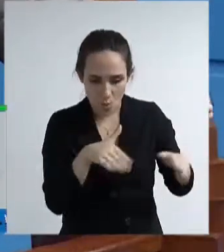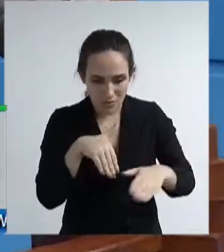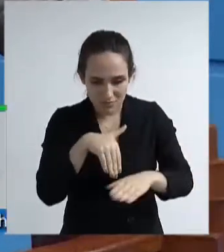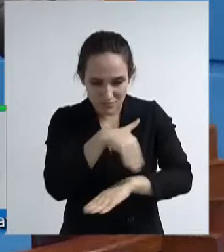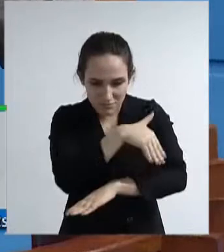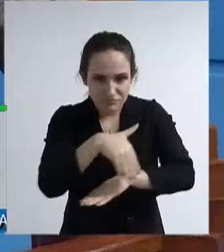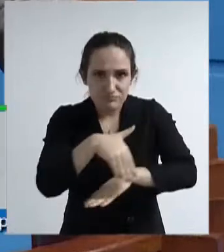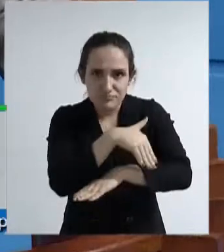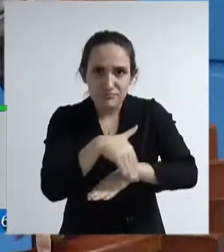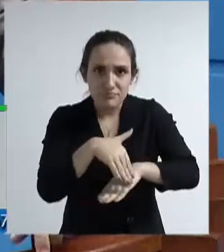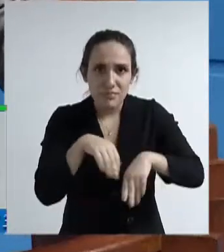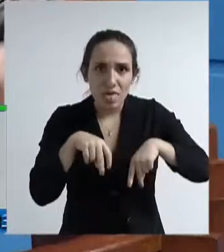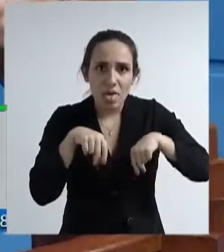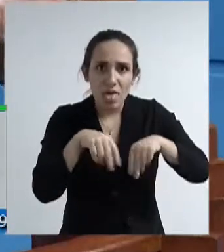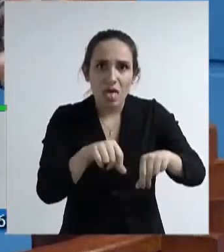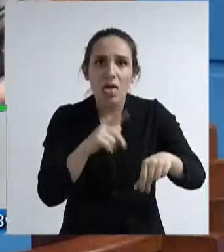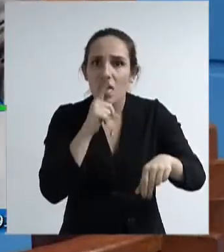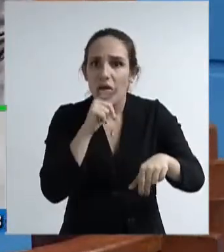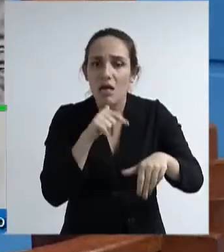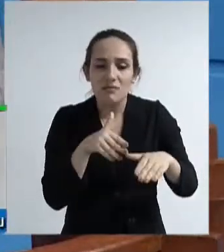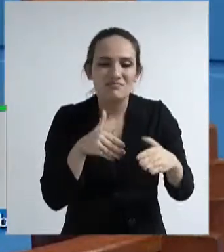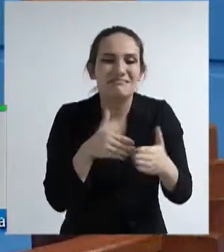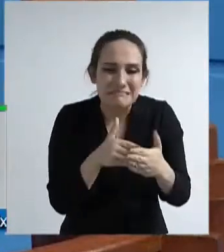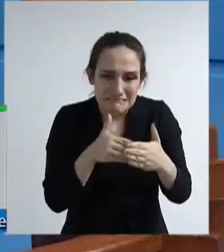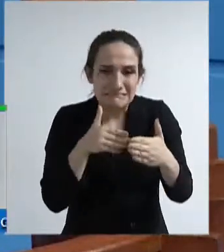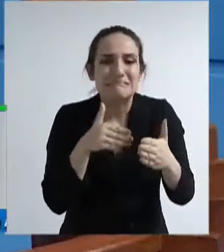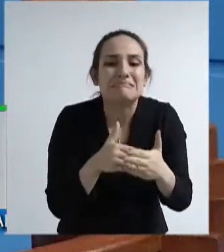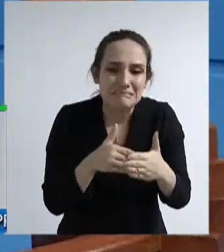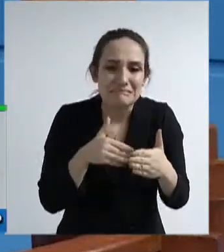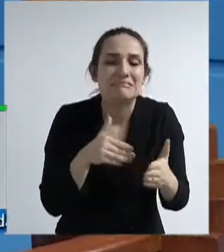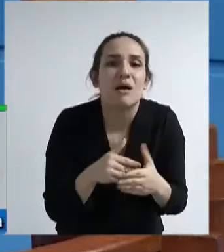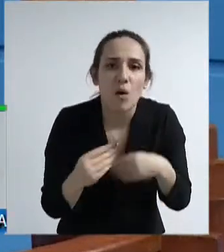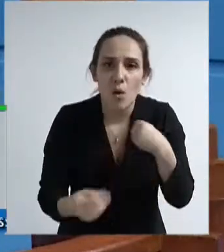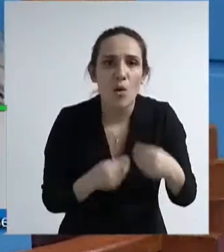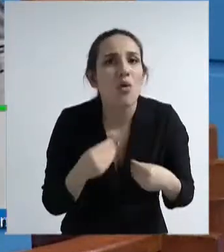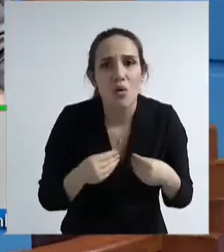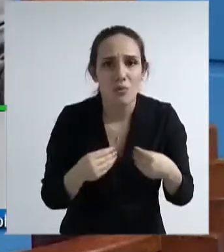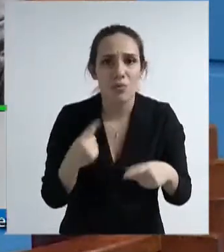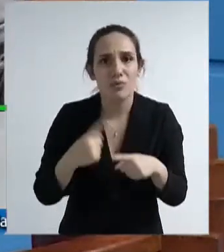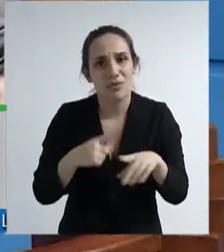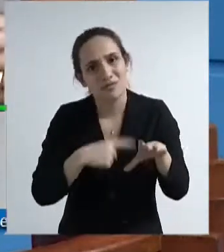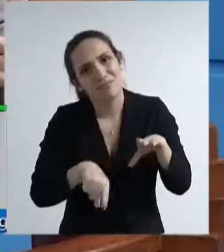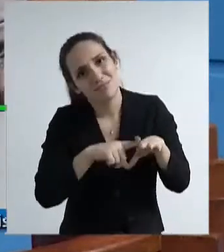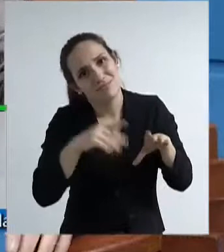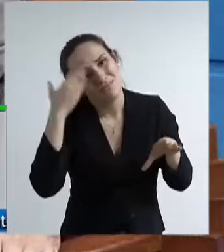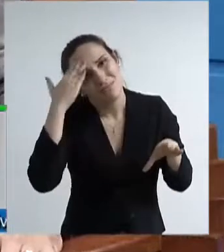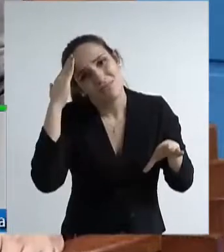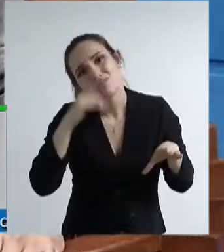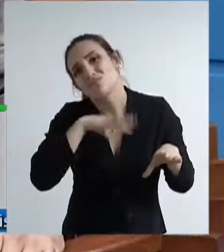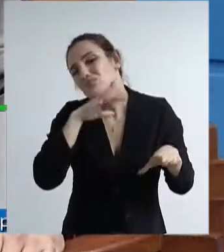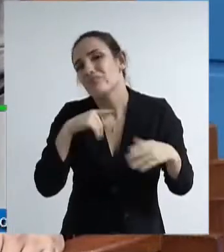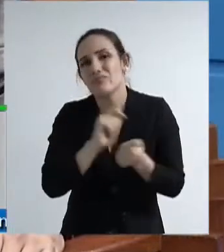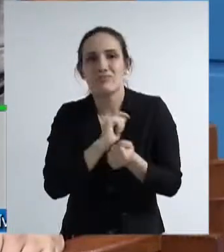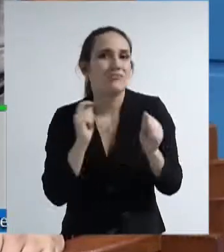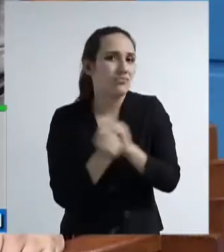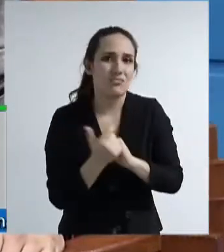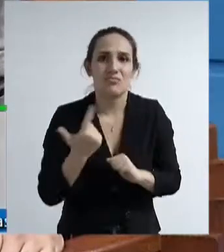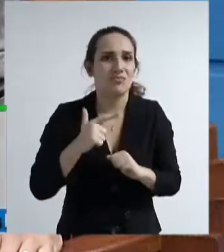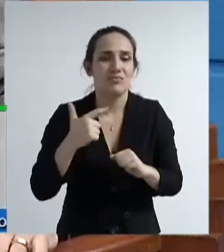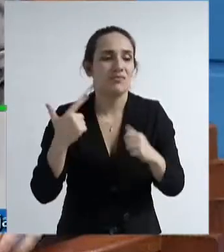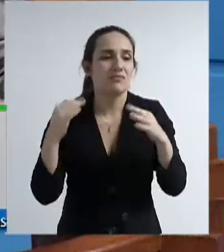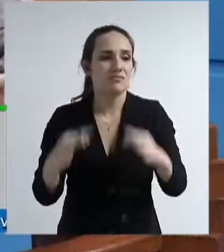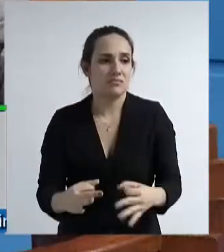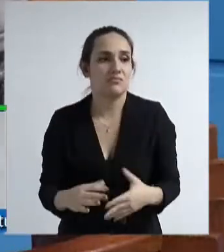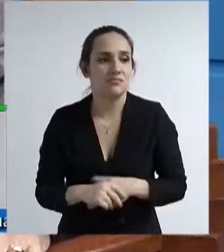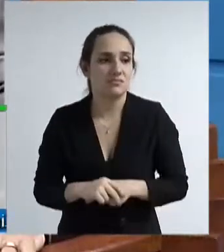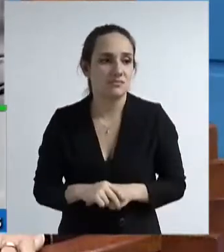veículos que acabam ajudando no reboque e no resgate, esses jipes, essas caminhonetes adaptadas para o fora de